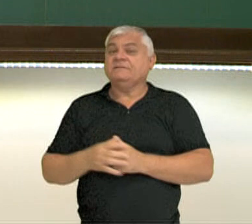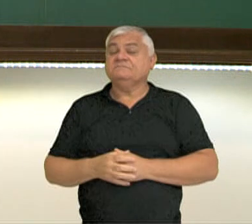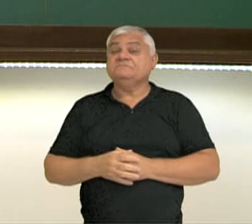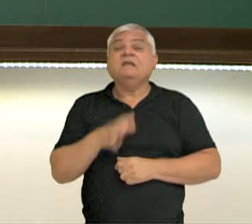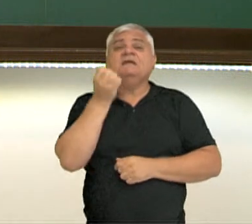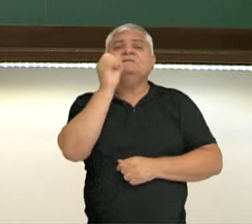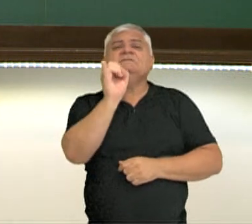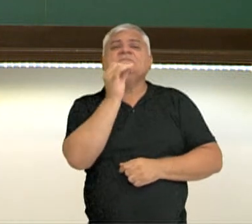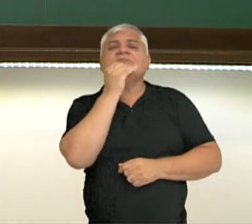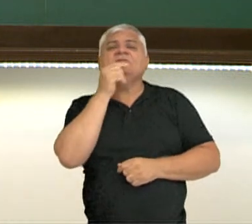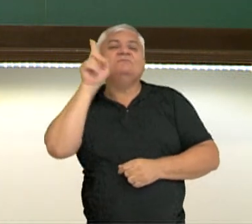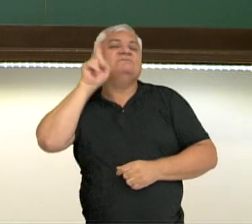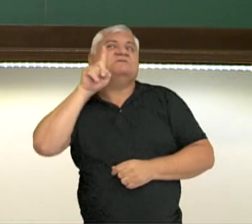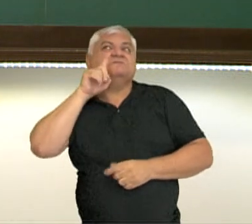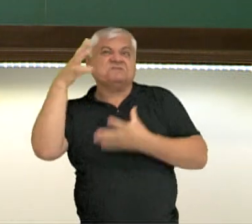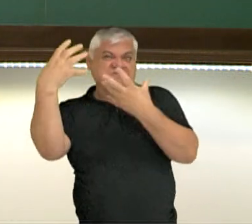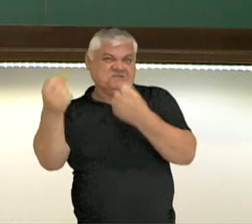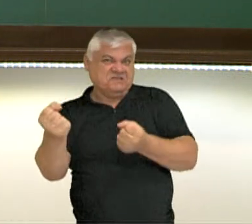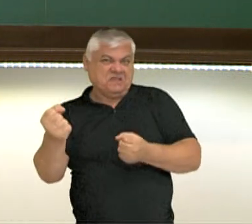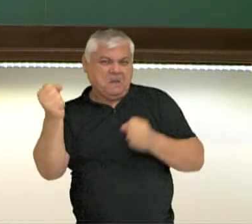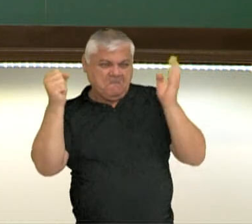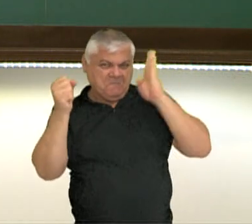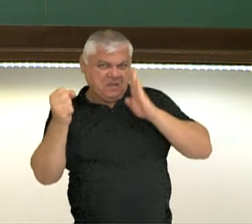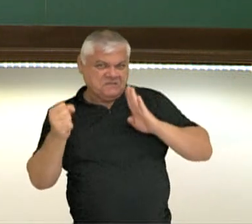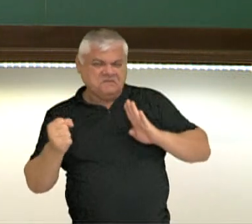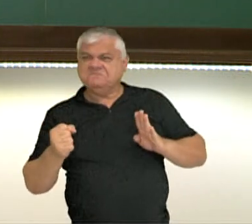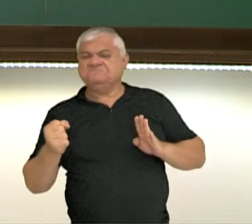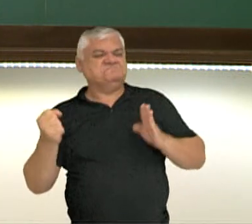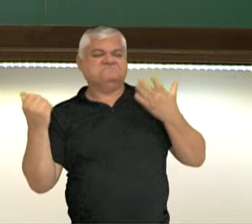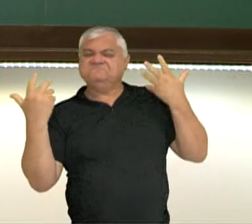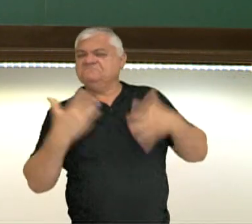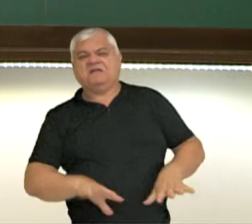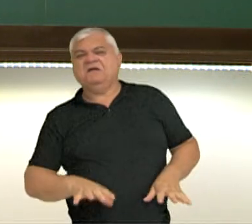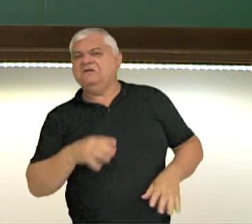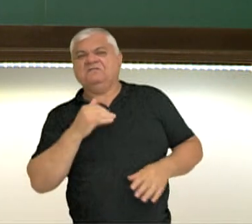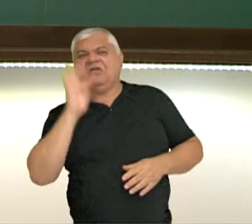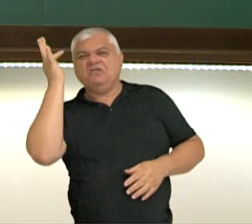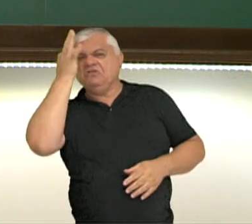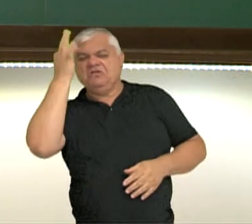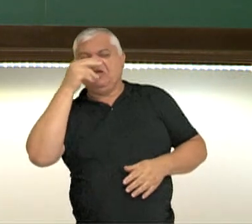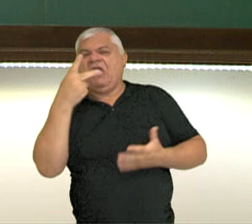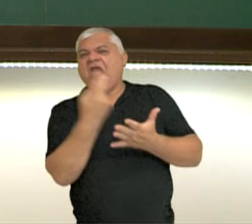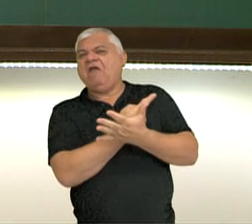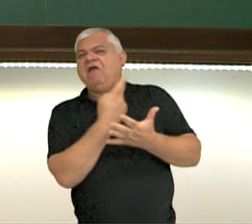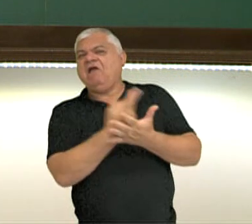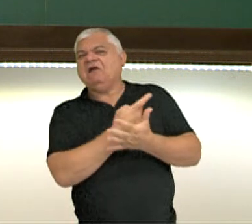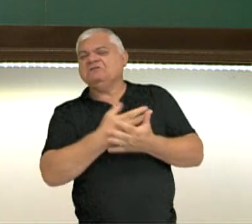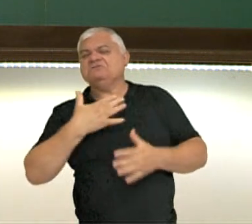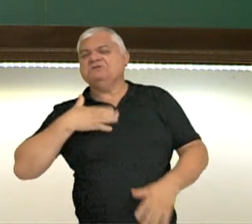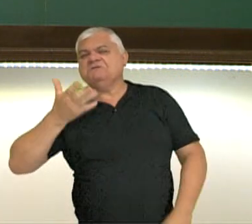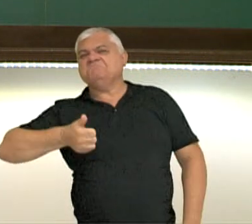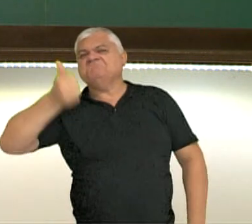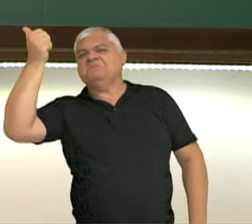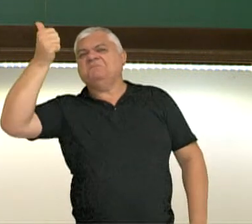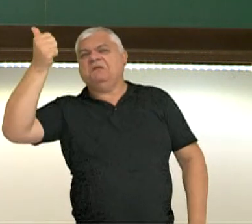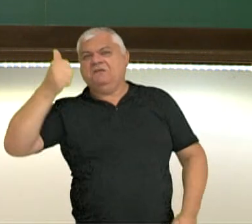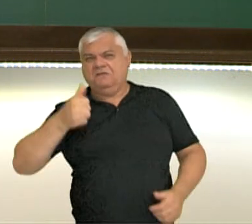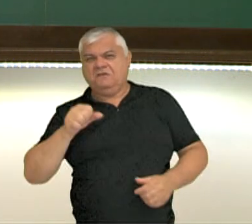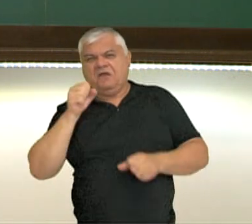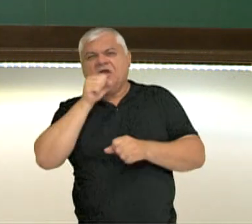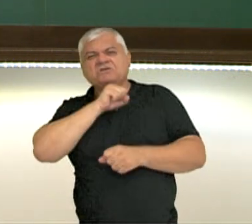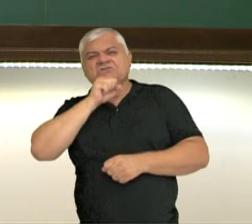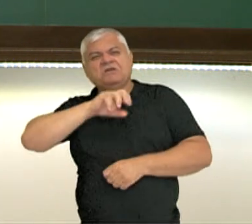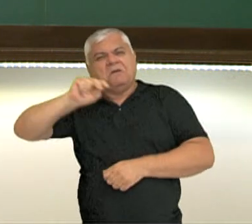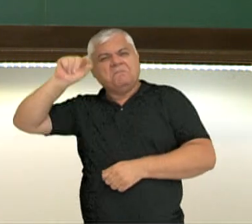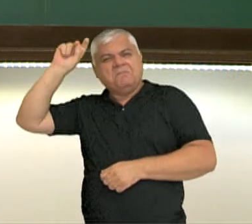não iam aceitar de boa. Não, primeiramente, fala assim, não, essa teoria malaio-polinésia está errada, a nossa é a mais antiga. Claro,